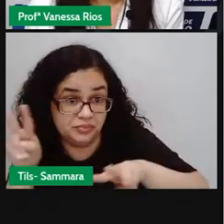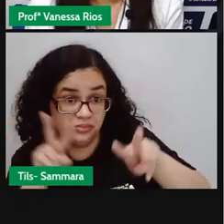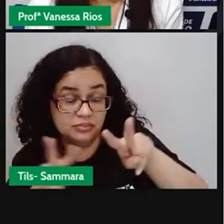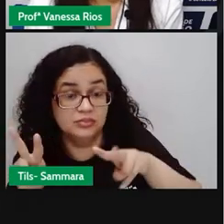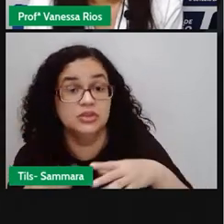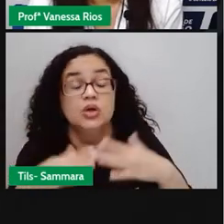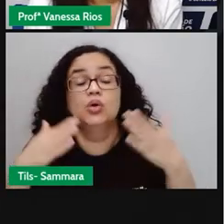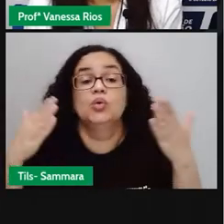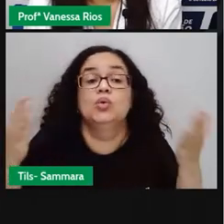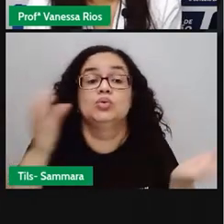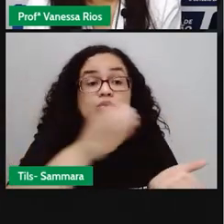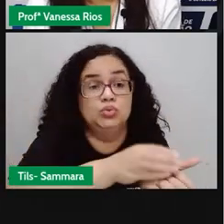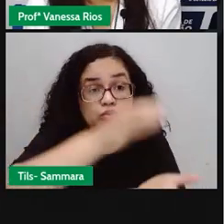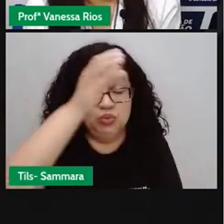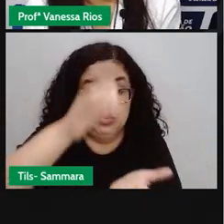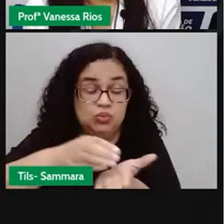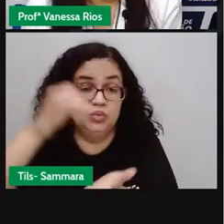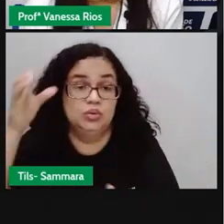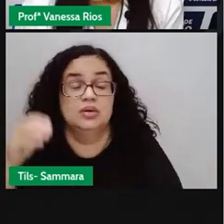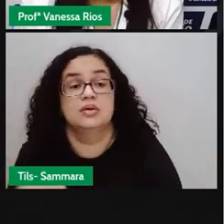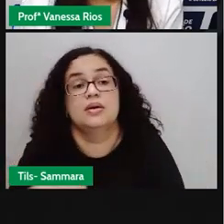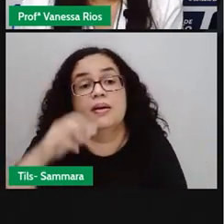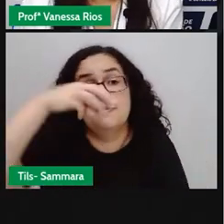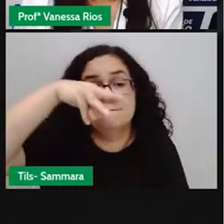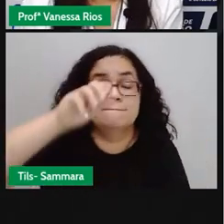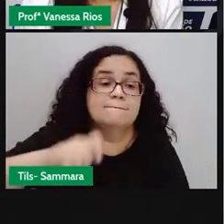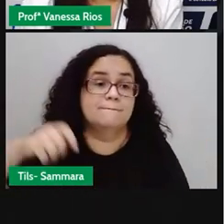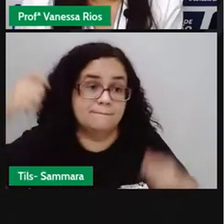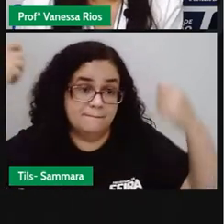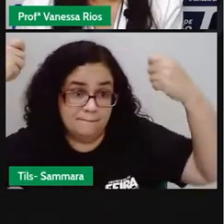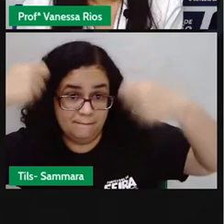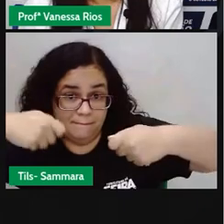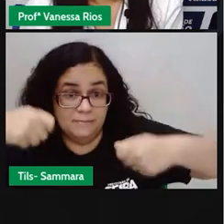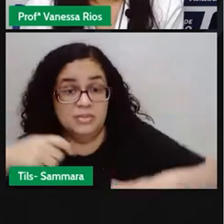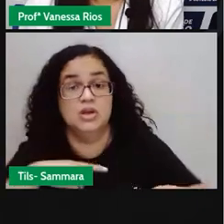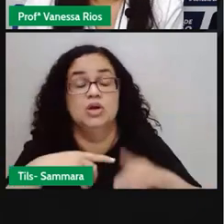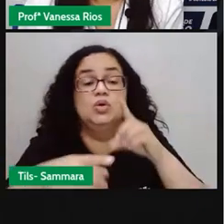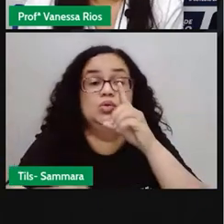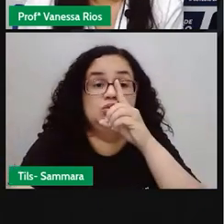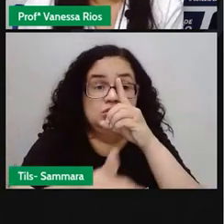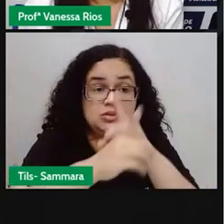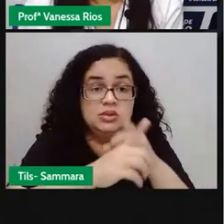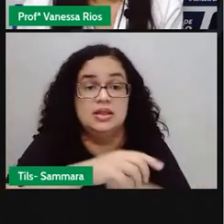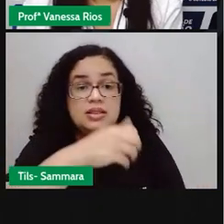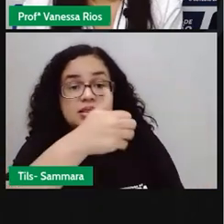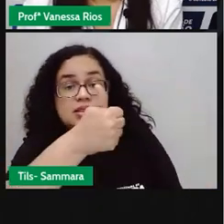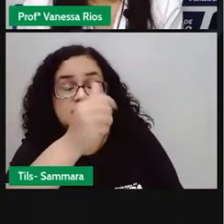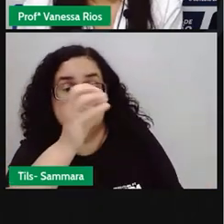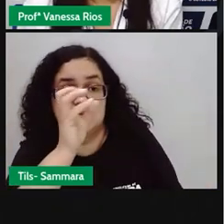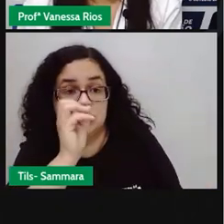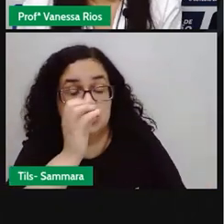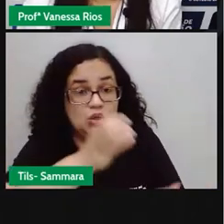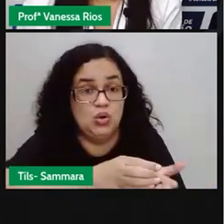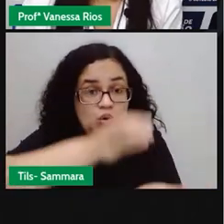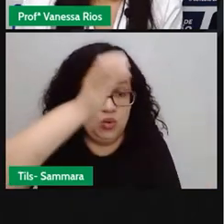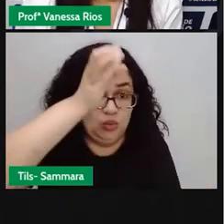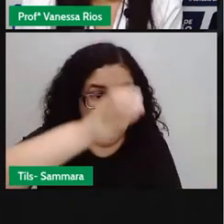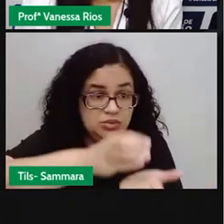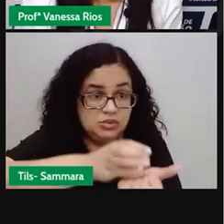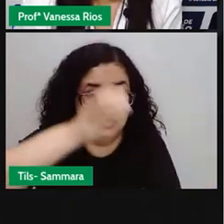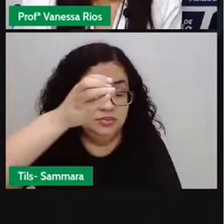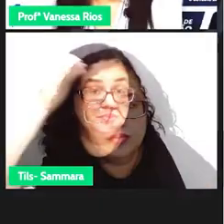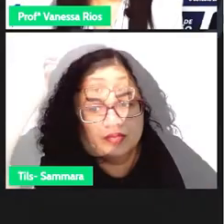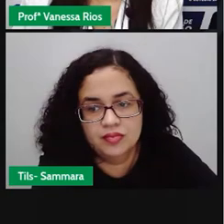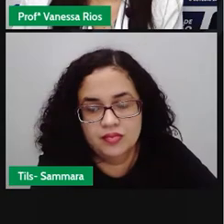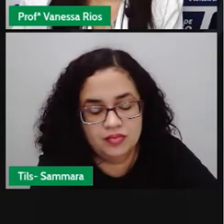de quantos copos de 200 mililitros ele precisará, a gente encontra a resposta aí, ó, 10